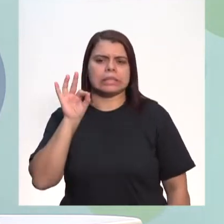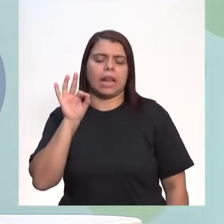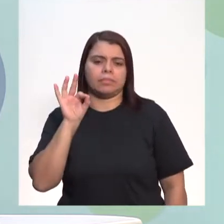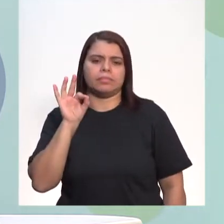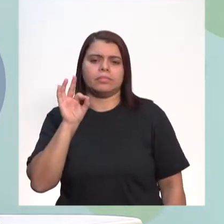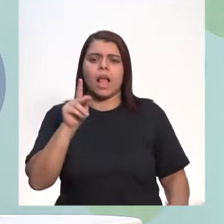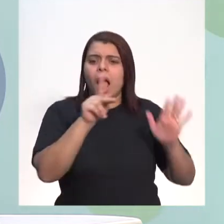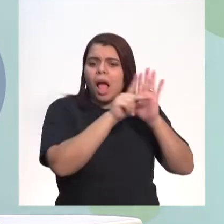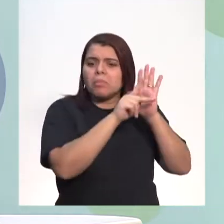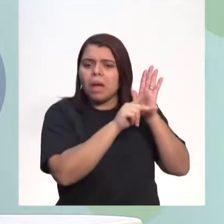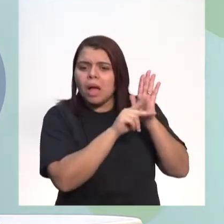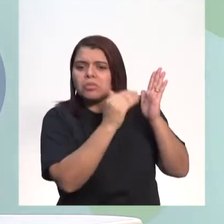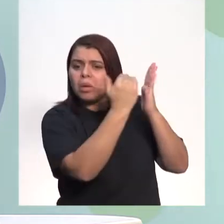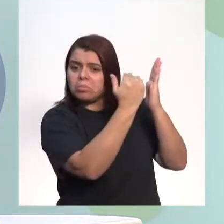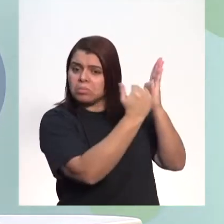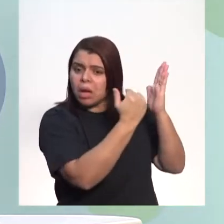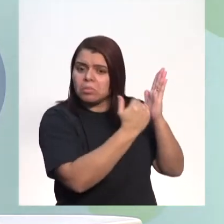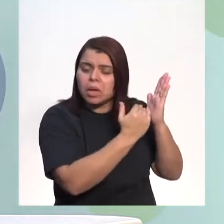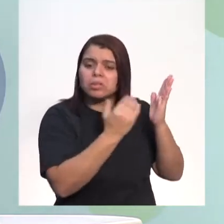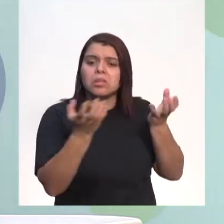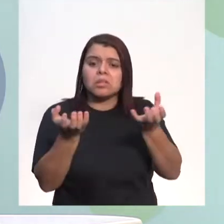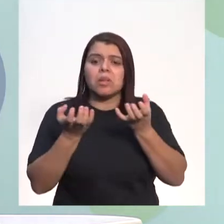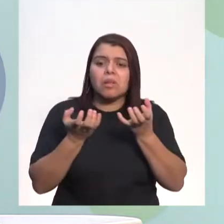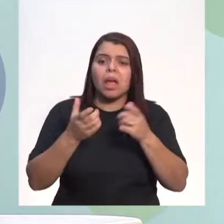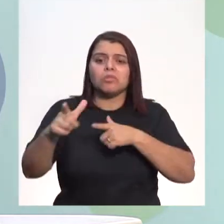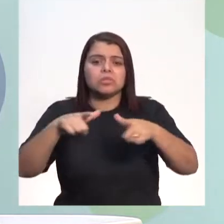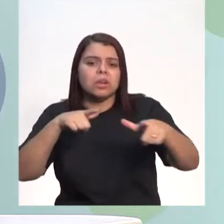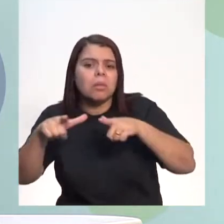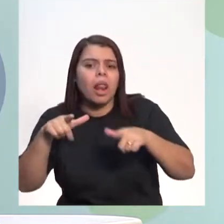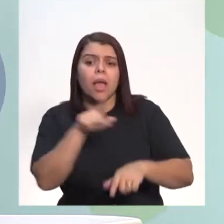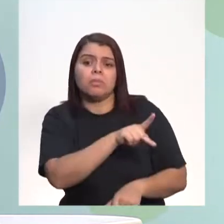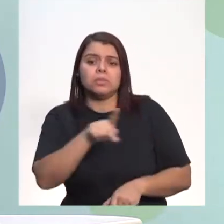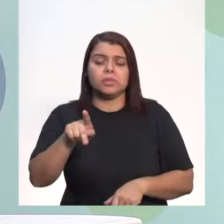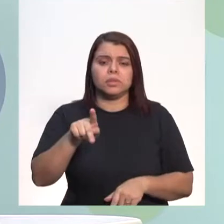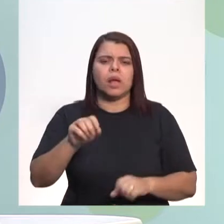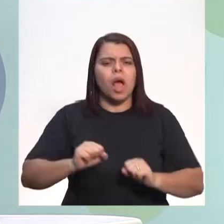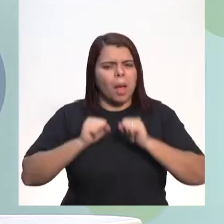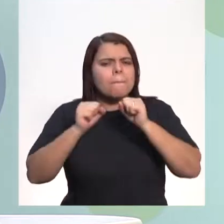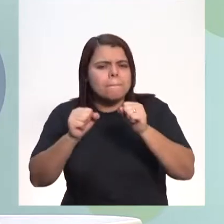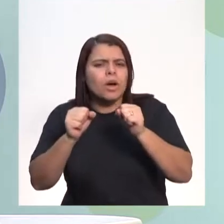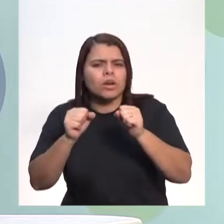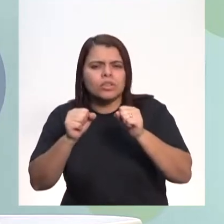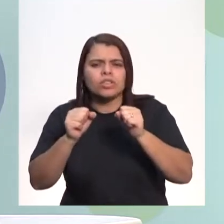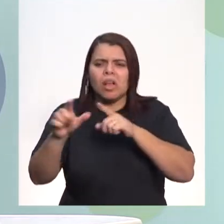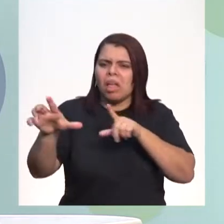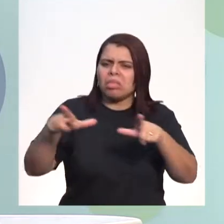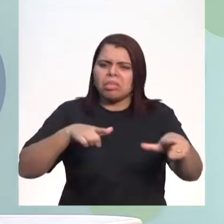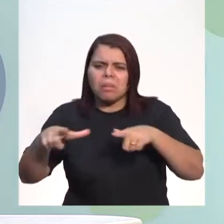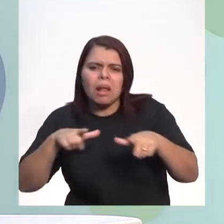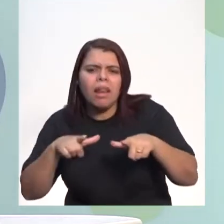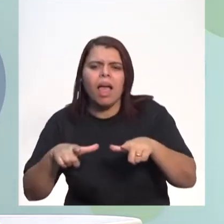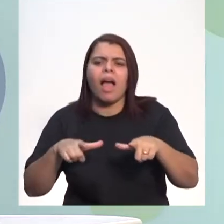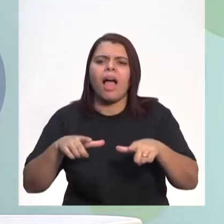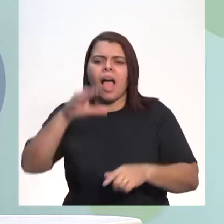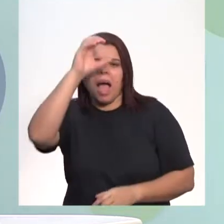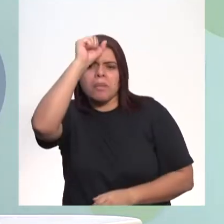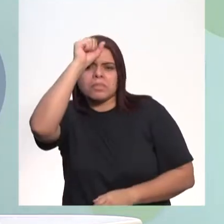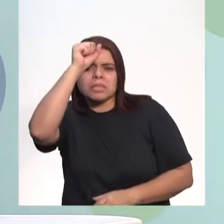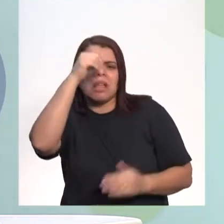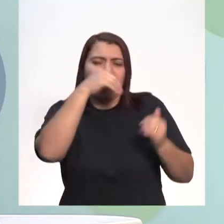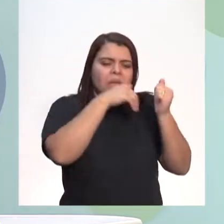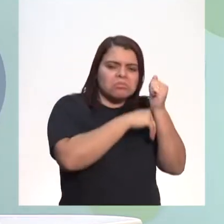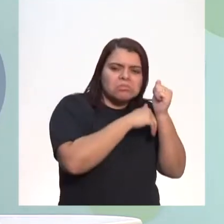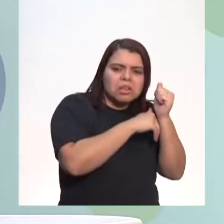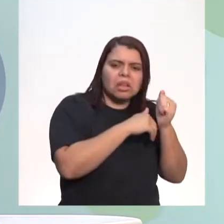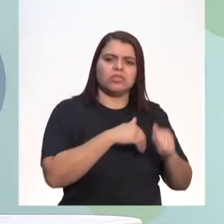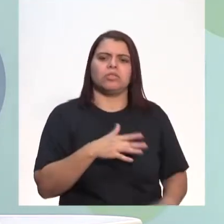deseja desenvolver, o que você tem a curiosidade. Os professores podem utilizar essas pautas para estudo pessoal também, né? Eu até